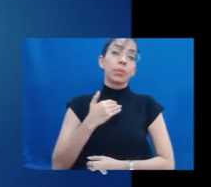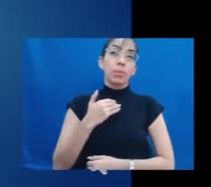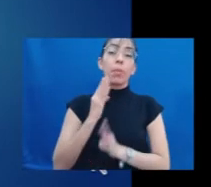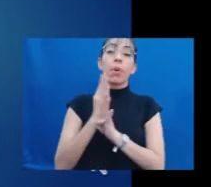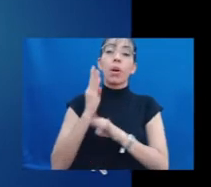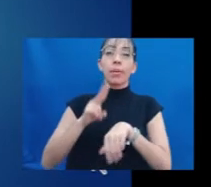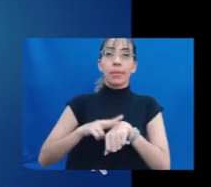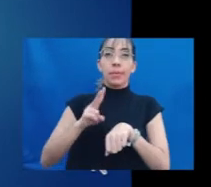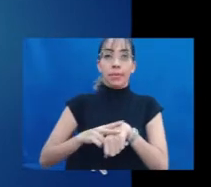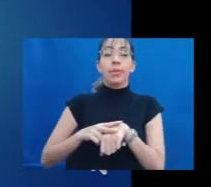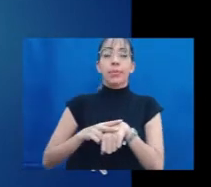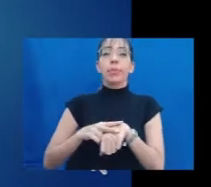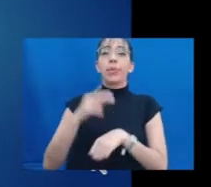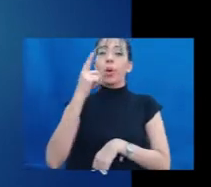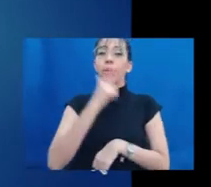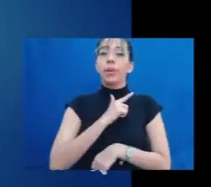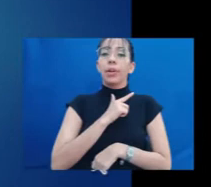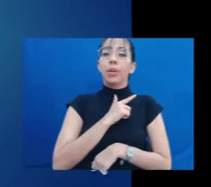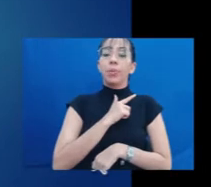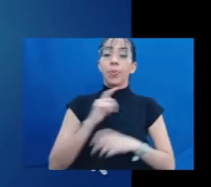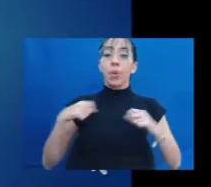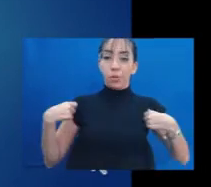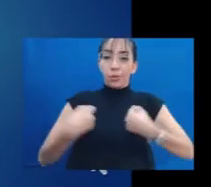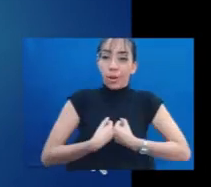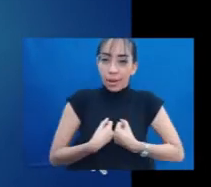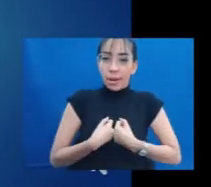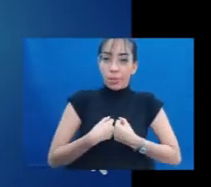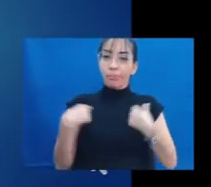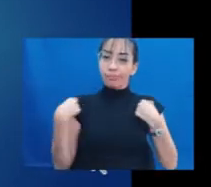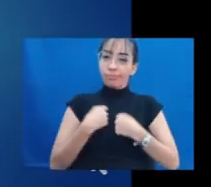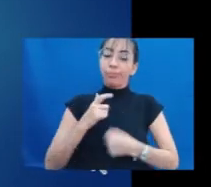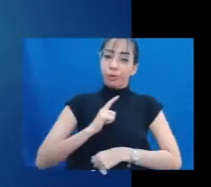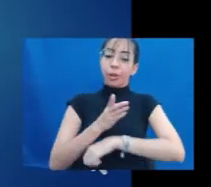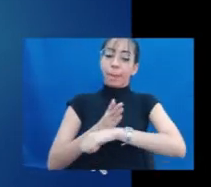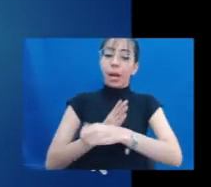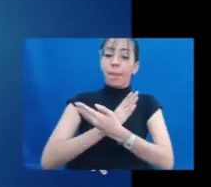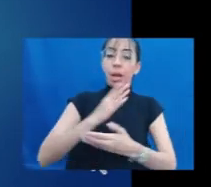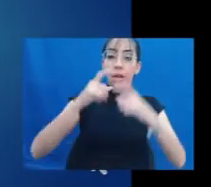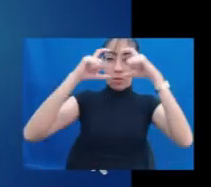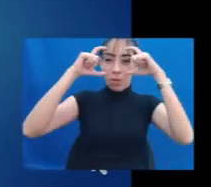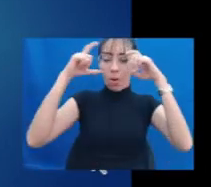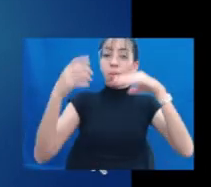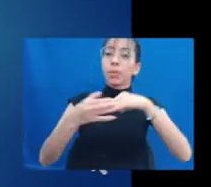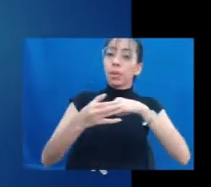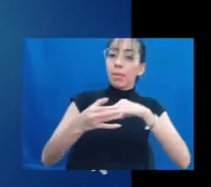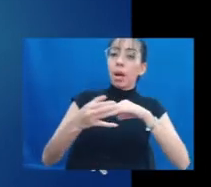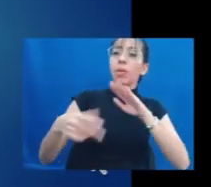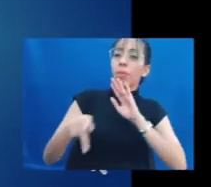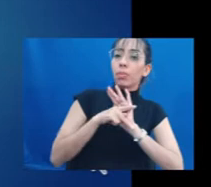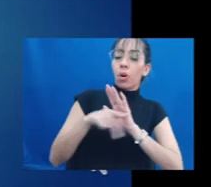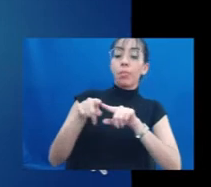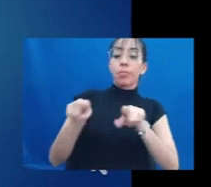Os estilhaços atravessaram o jaleco e a camiseta do Henrique e, assim como a Maria Clara, usava óculos de proteção e sapatos apropriados